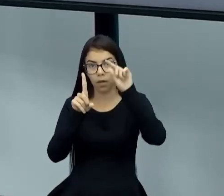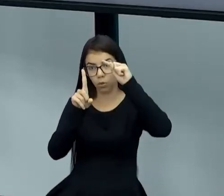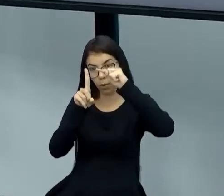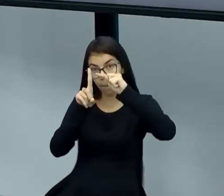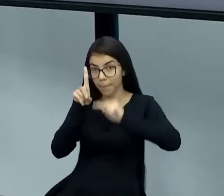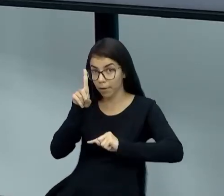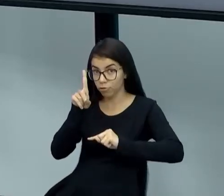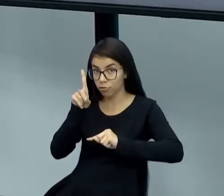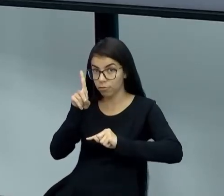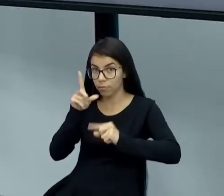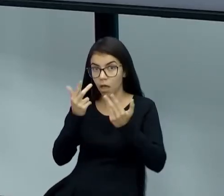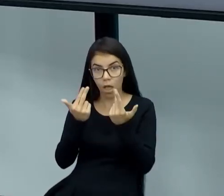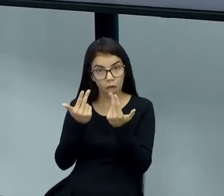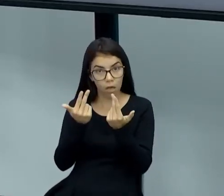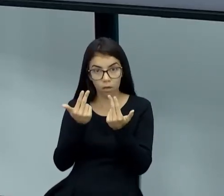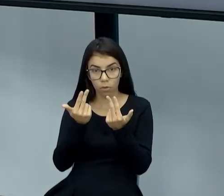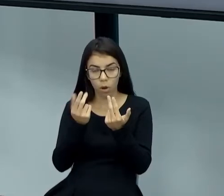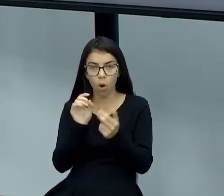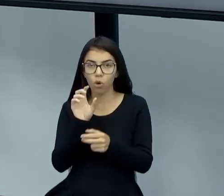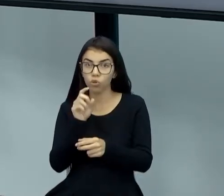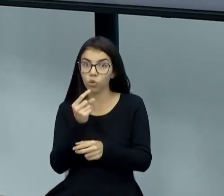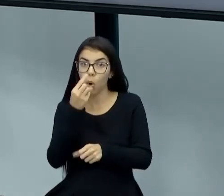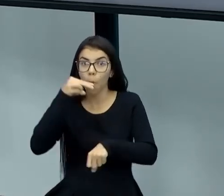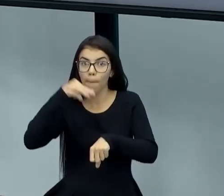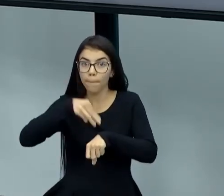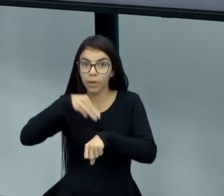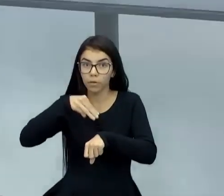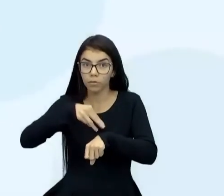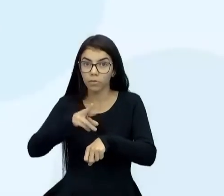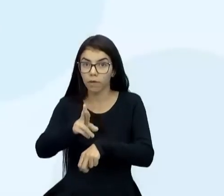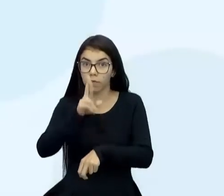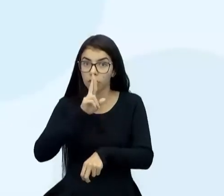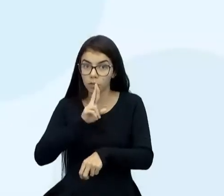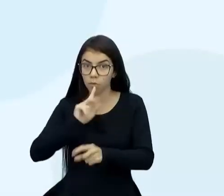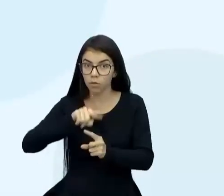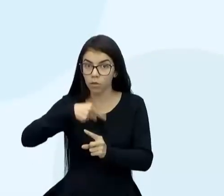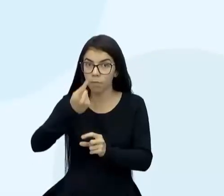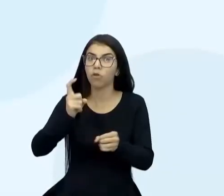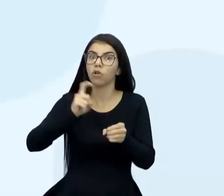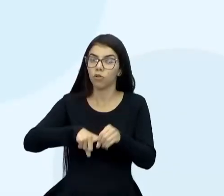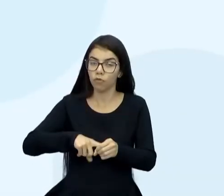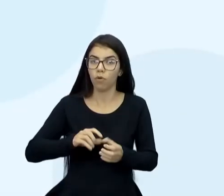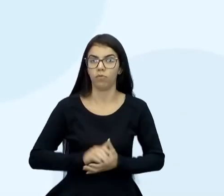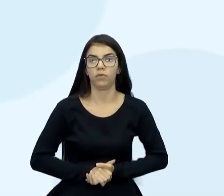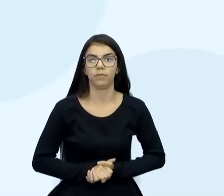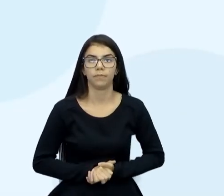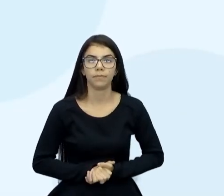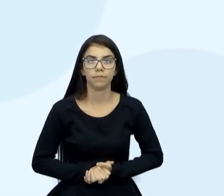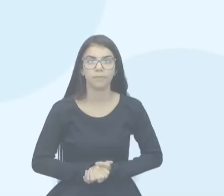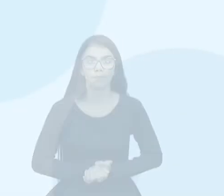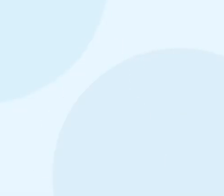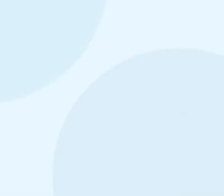menos simples, eu vou deixar somente um minutinho para vocês, tá? Voltamos daqui a pouco.